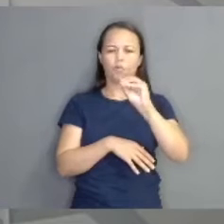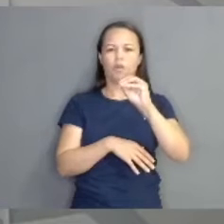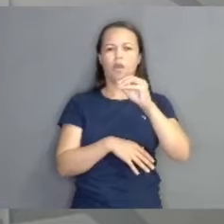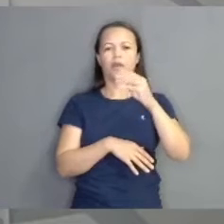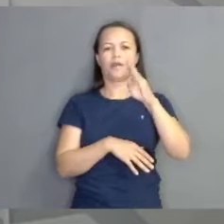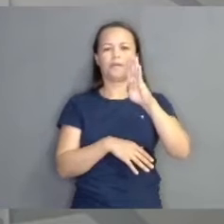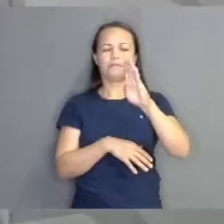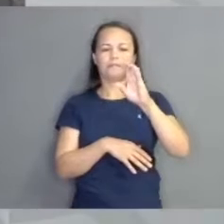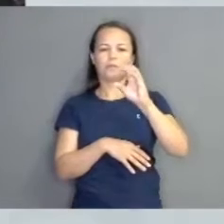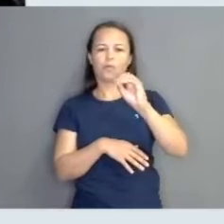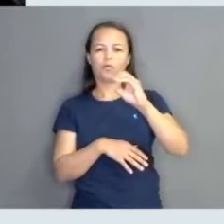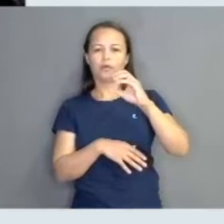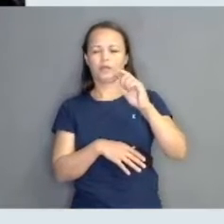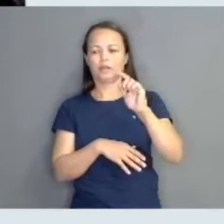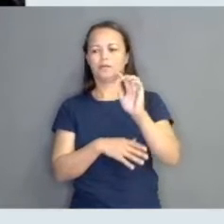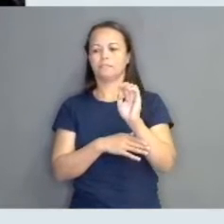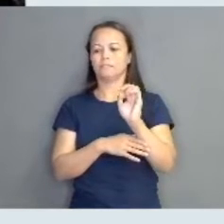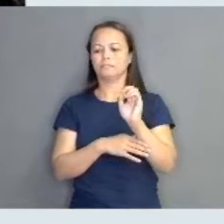a imagem.